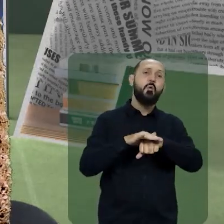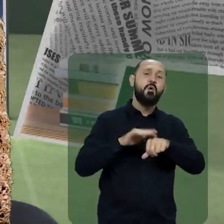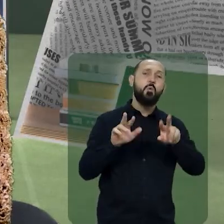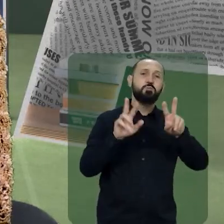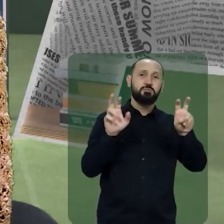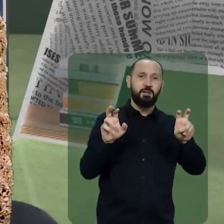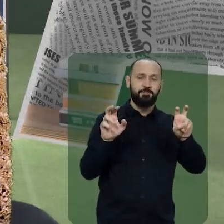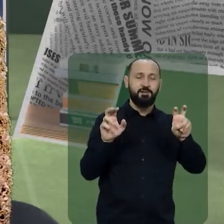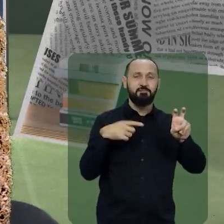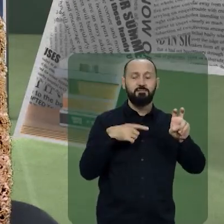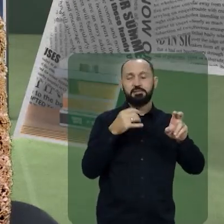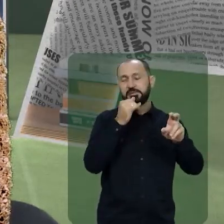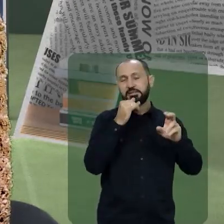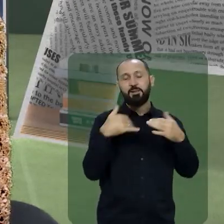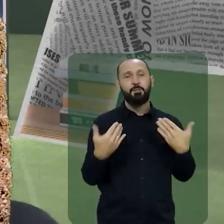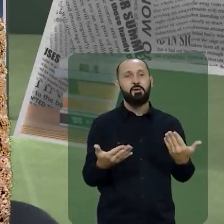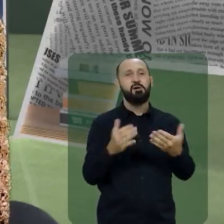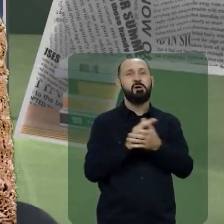nisso,